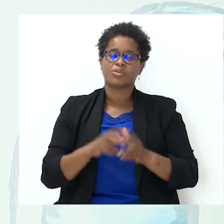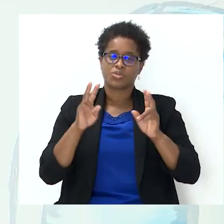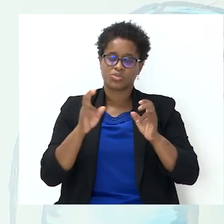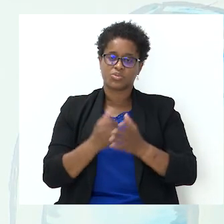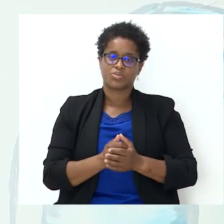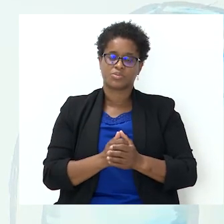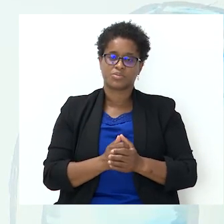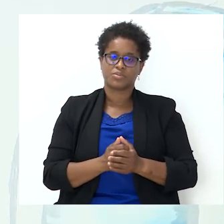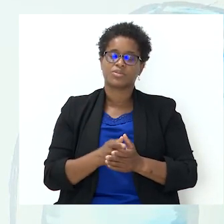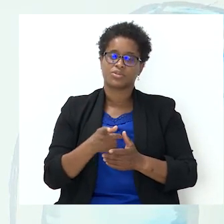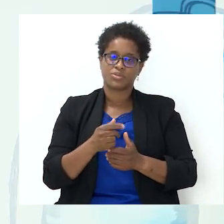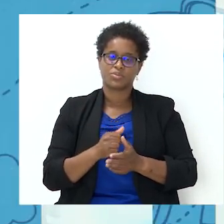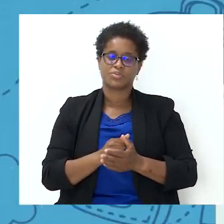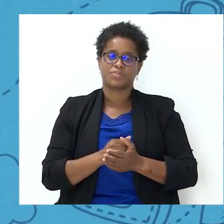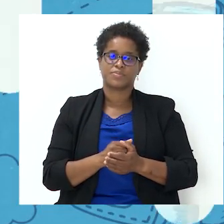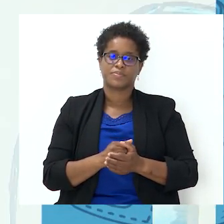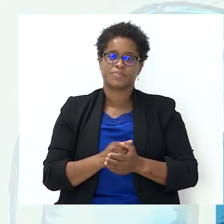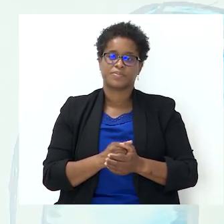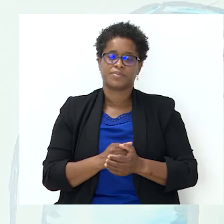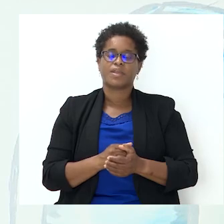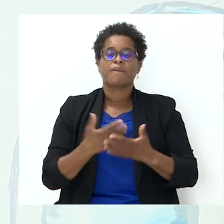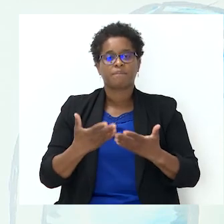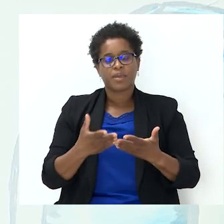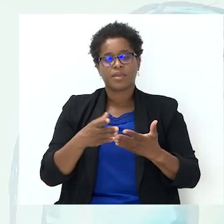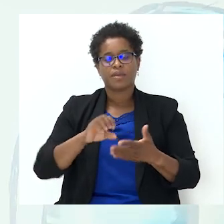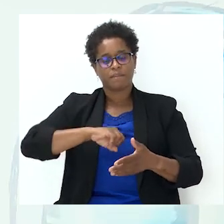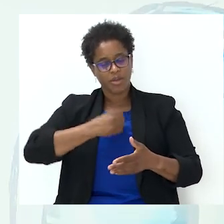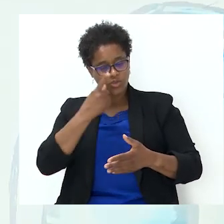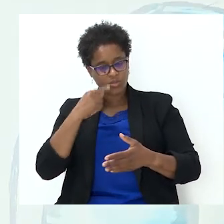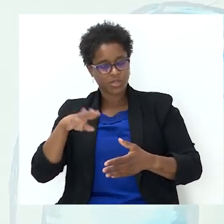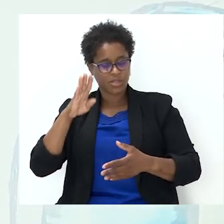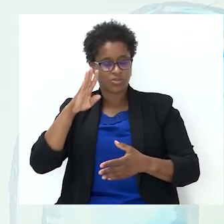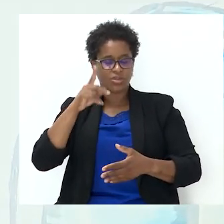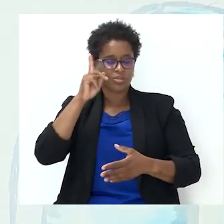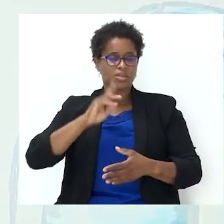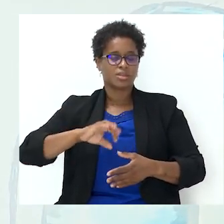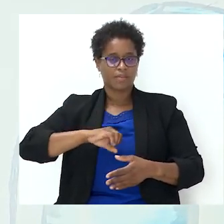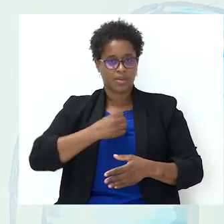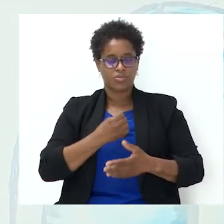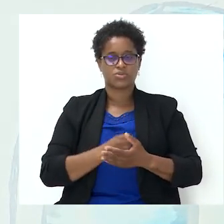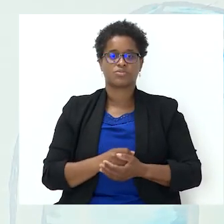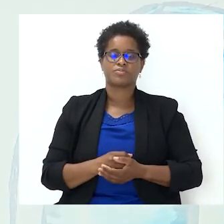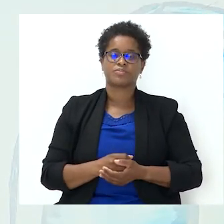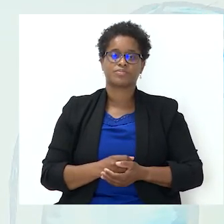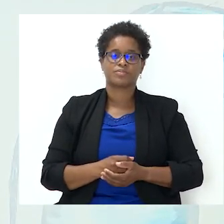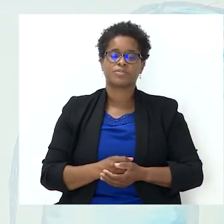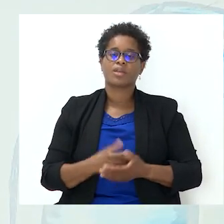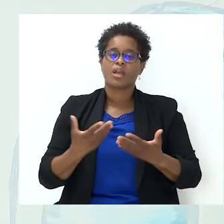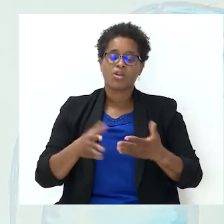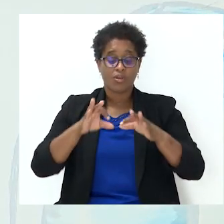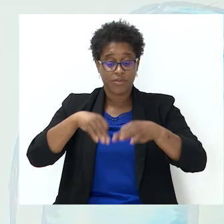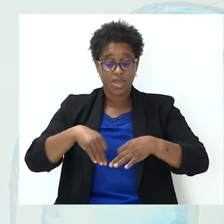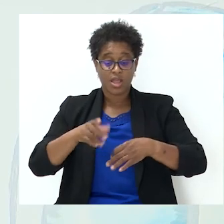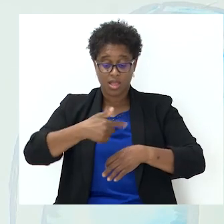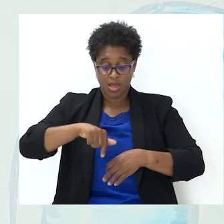conteúdo. Isso. Bem, meus meninos e minhas meninas, chegamos ao final da